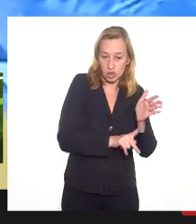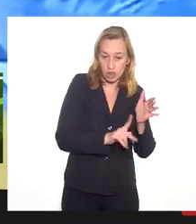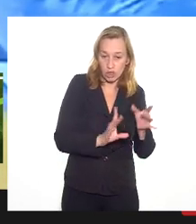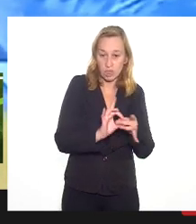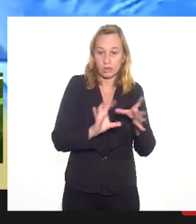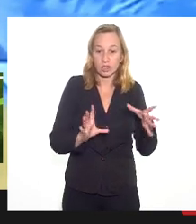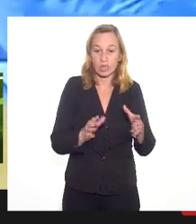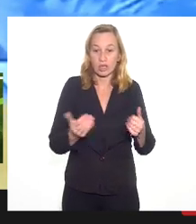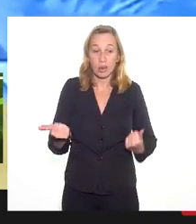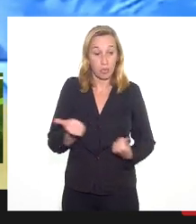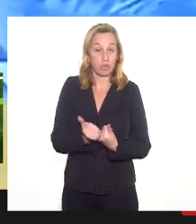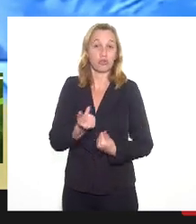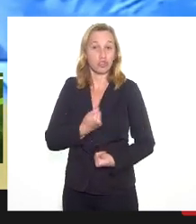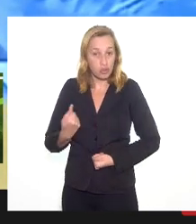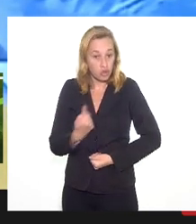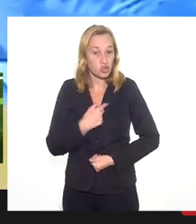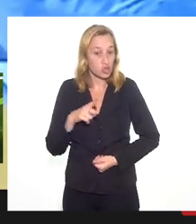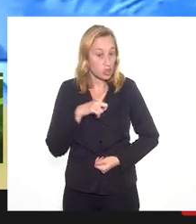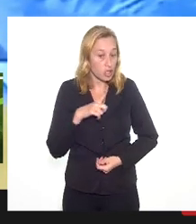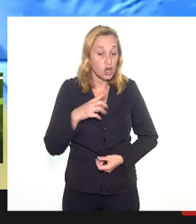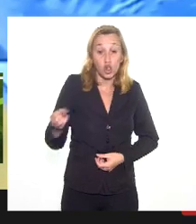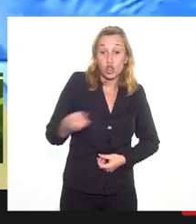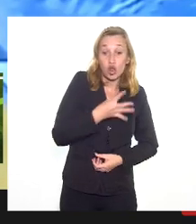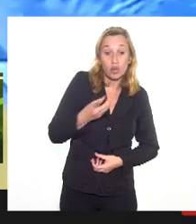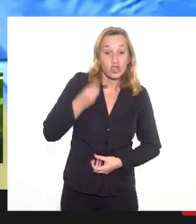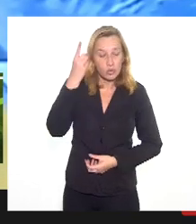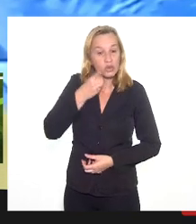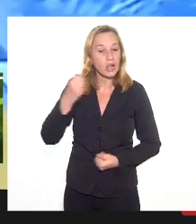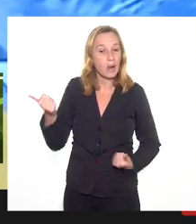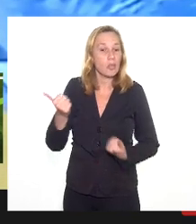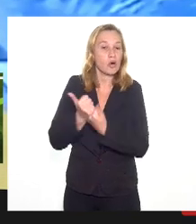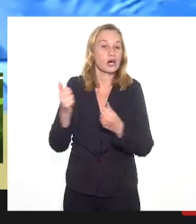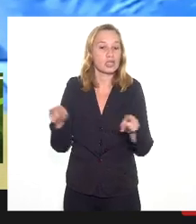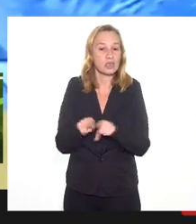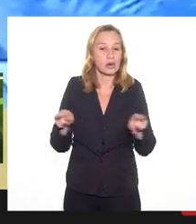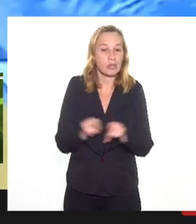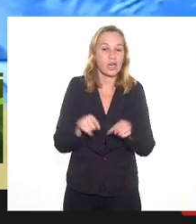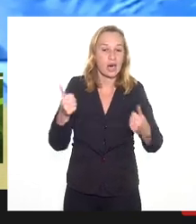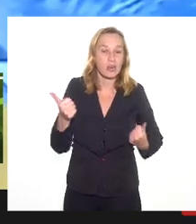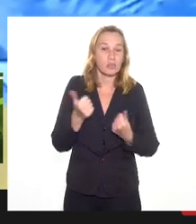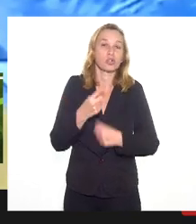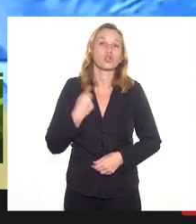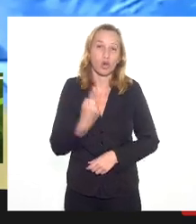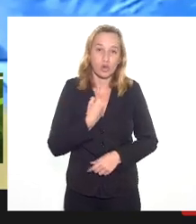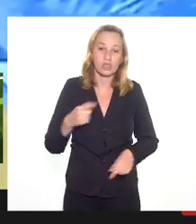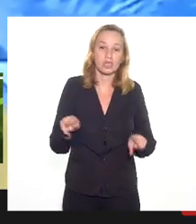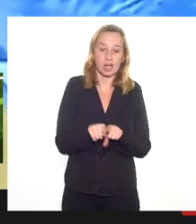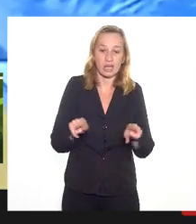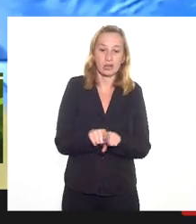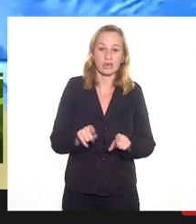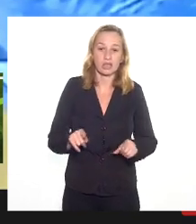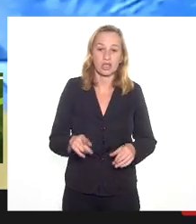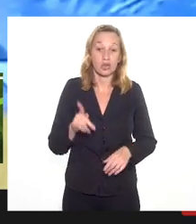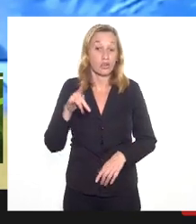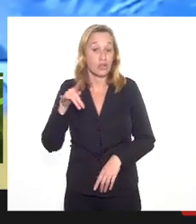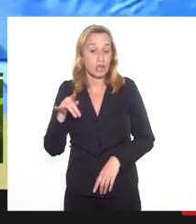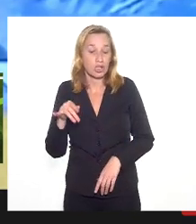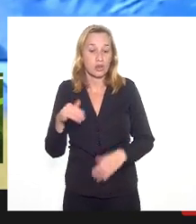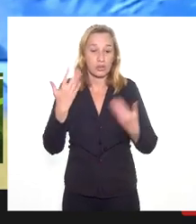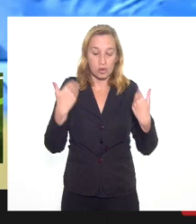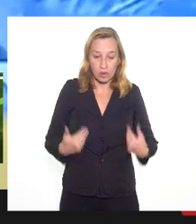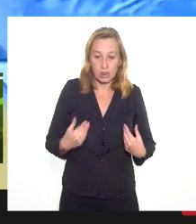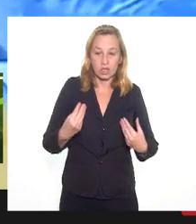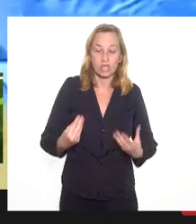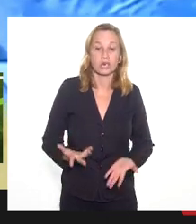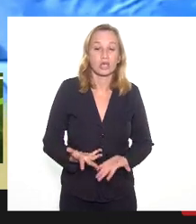contar conosco. Os nobres deputados que estão apoiando podem contar conosco, no sentido físico, no sentido de espírito,